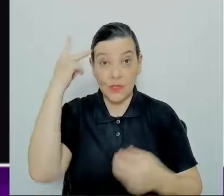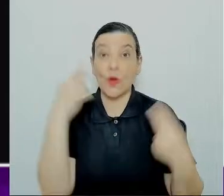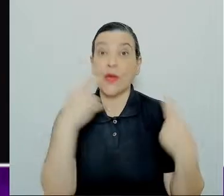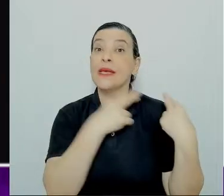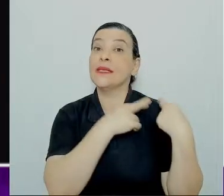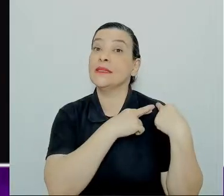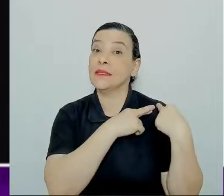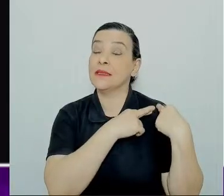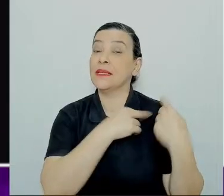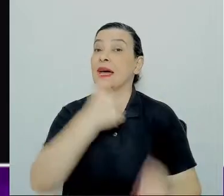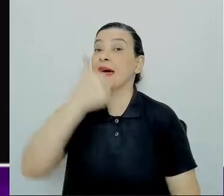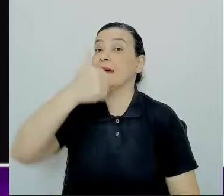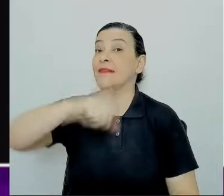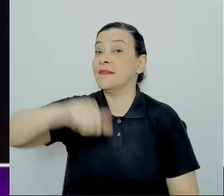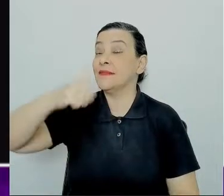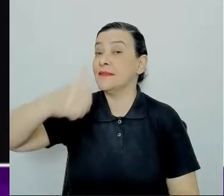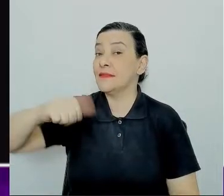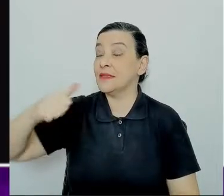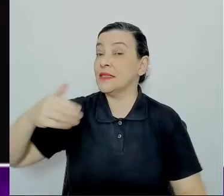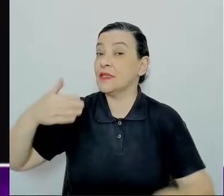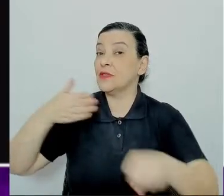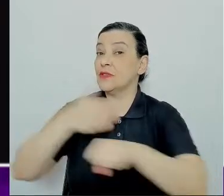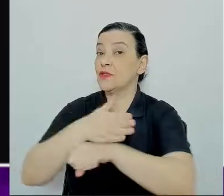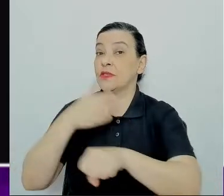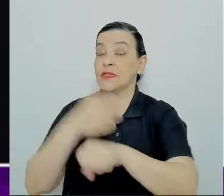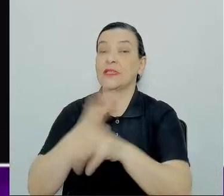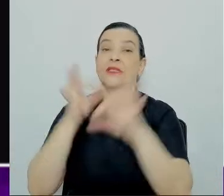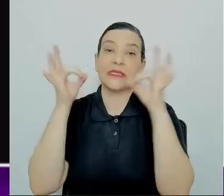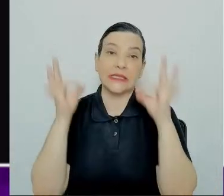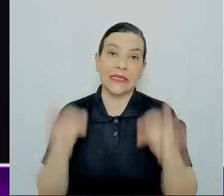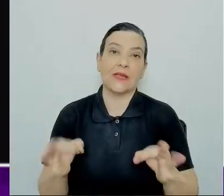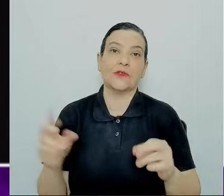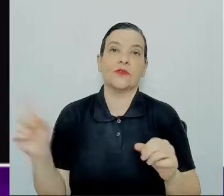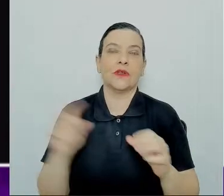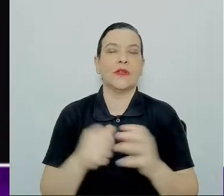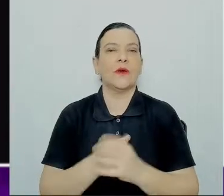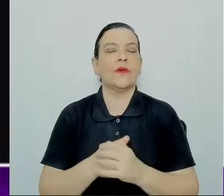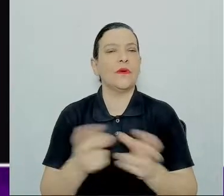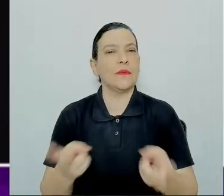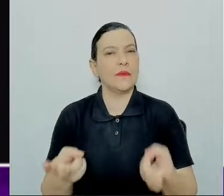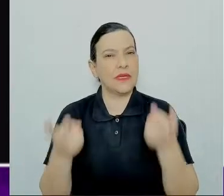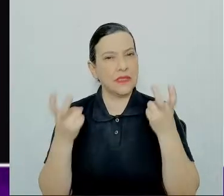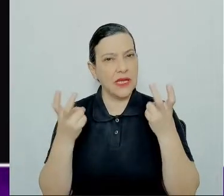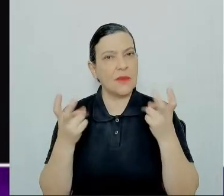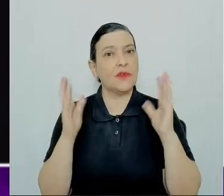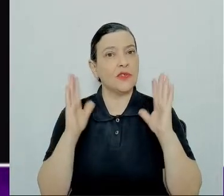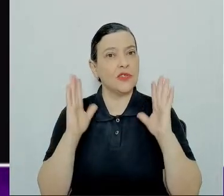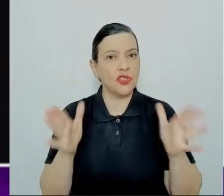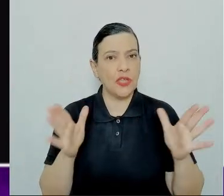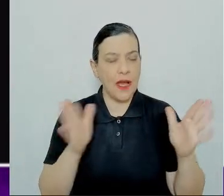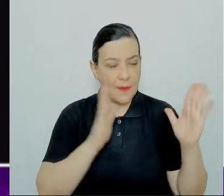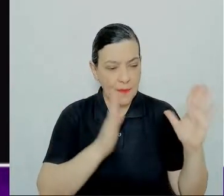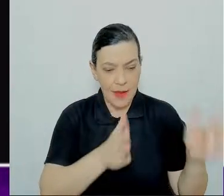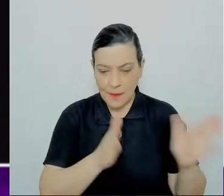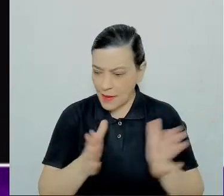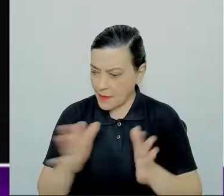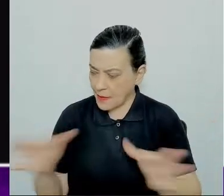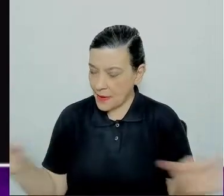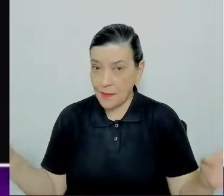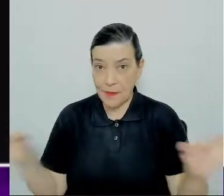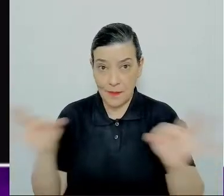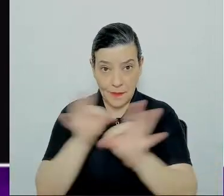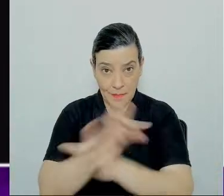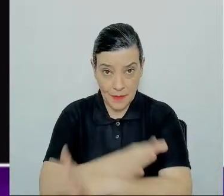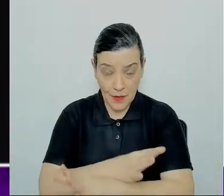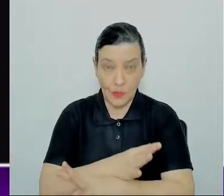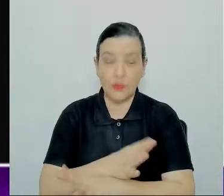avaliar se aqueles acessos estão corretos ou não. Perceba que assim eu consegui fechar todo o ciclo. Eu garanto que os meus usuários